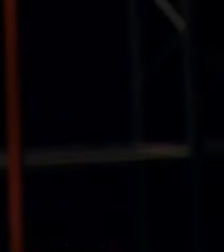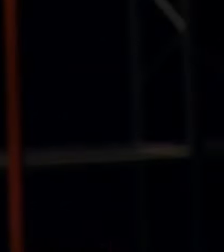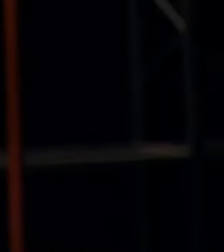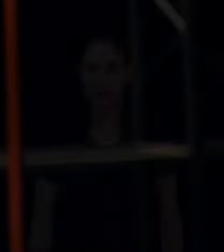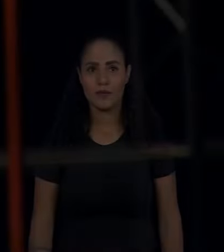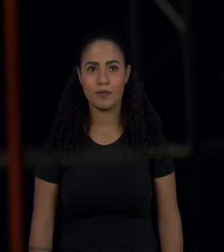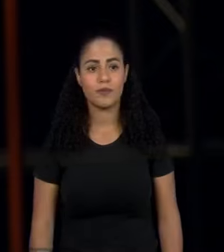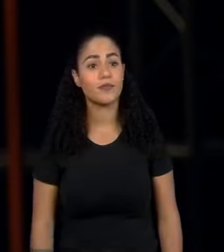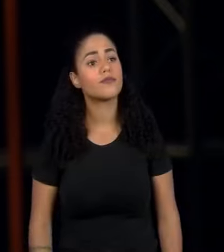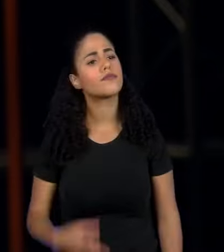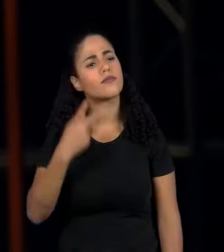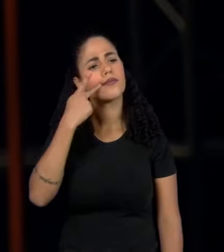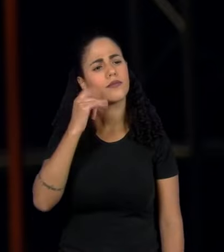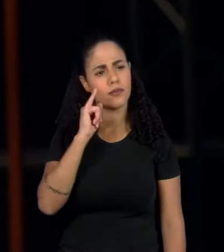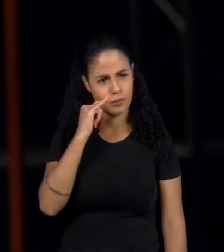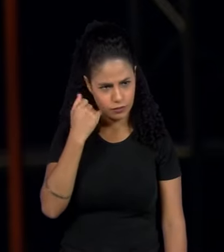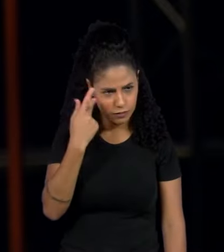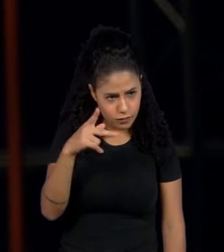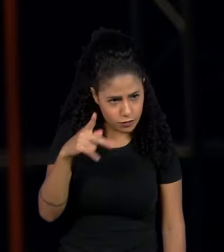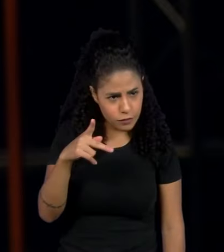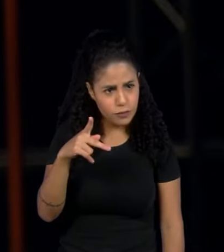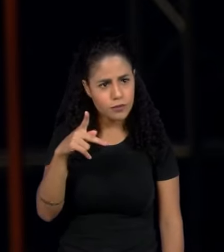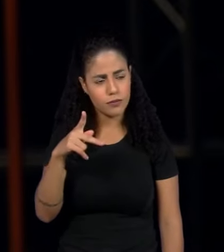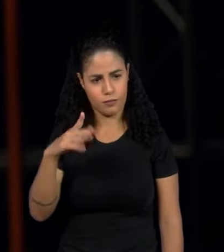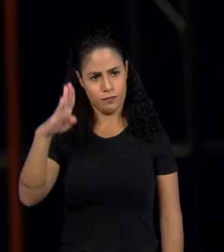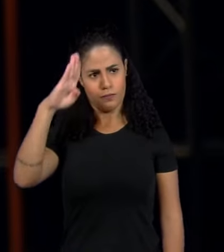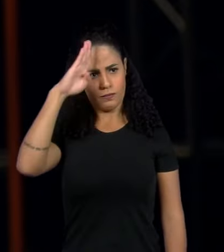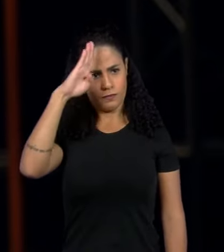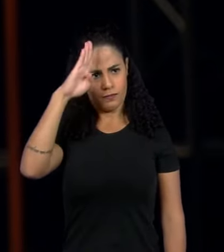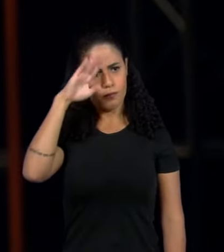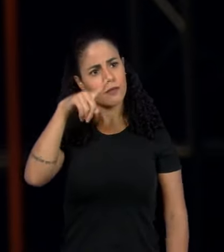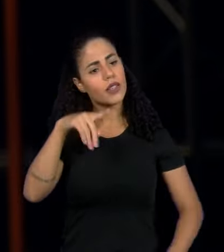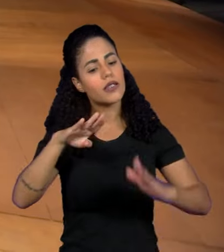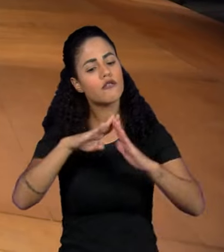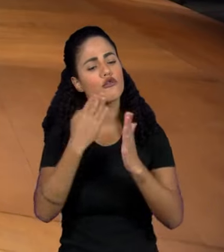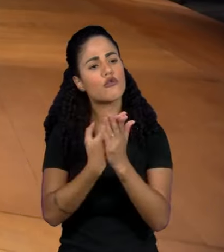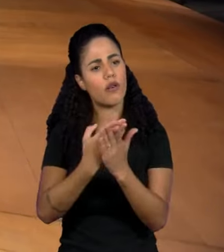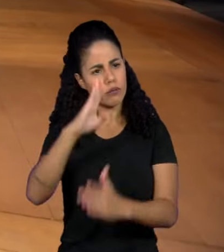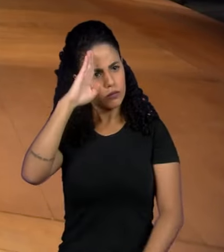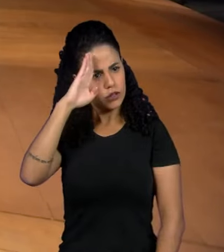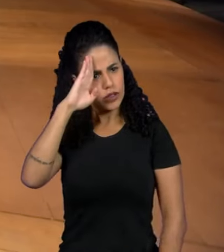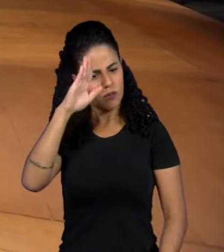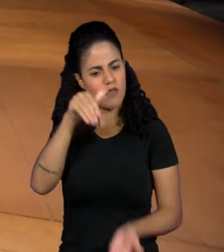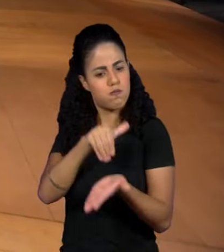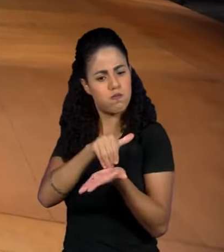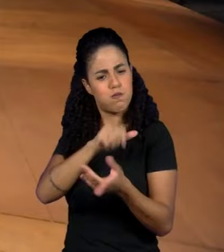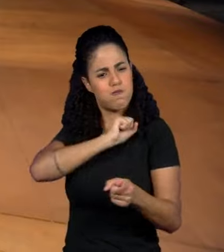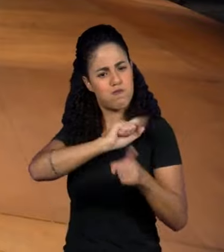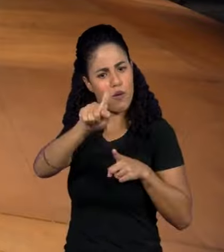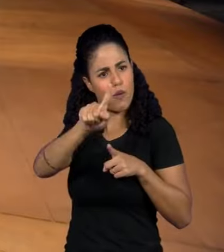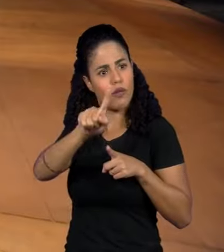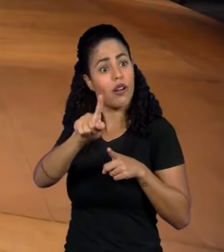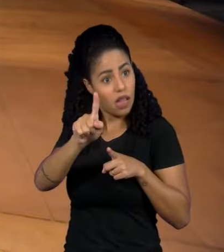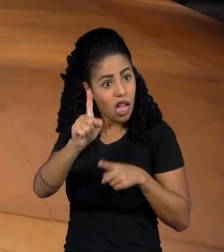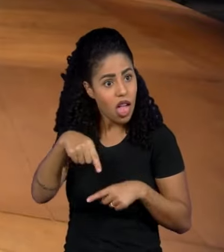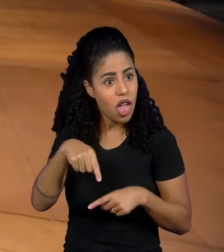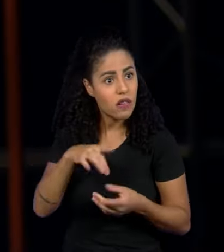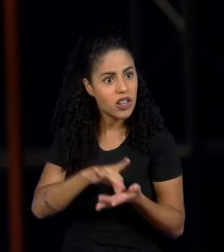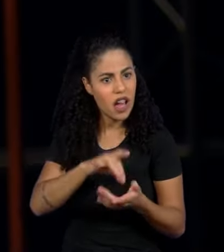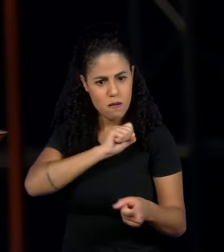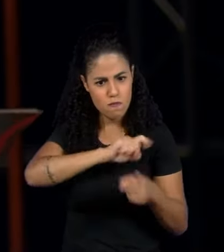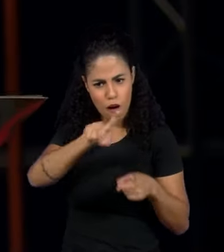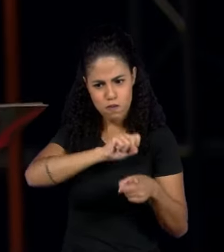Teu pai era militar, você estudou em colégio militar e foi expulso aí de diversos colégios,